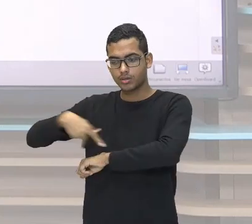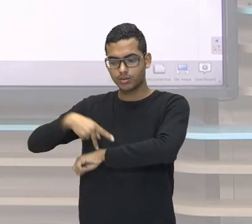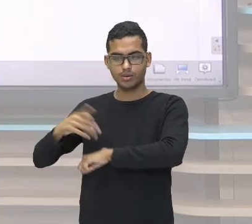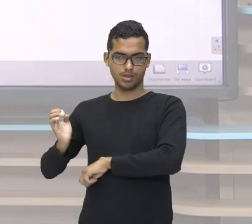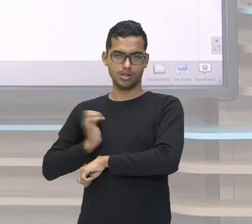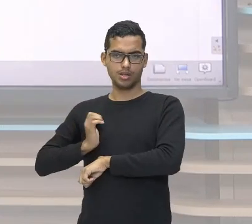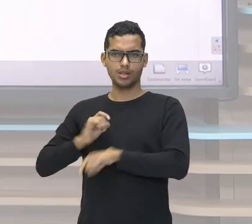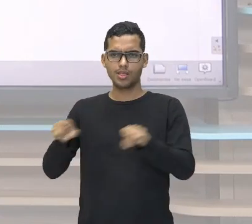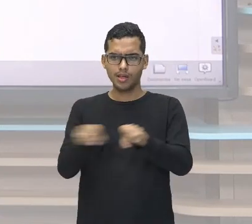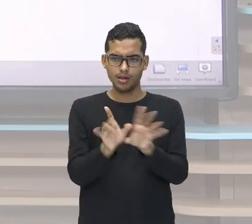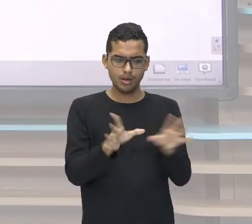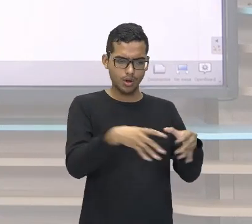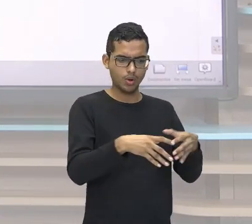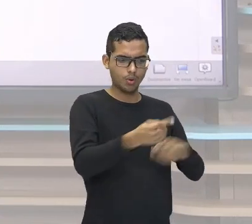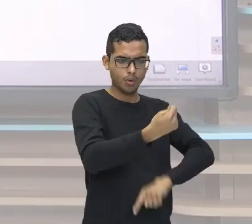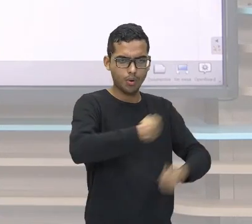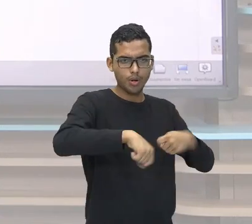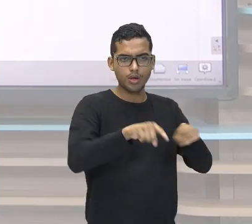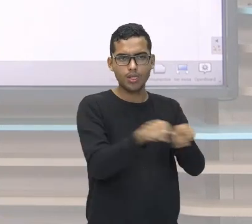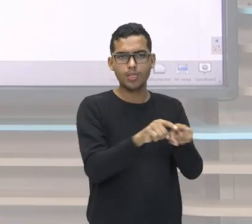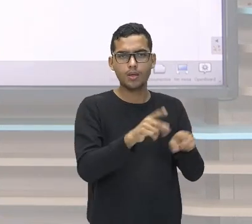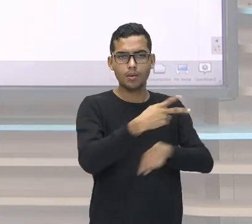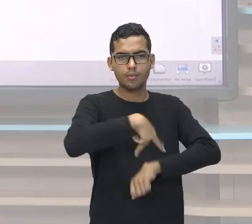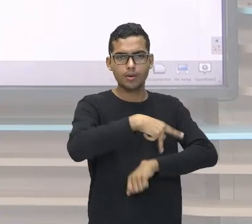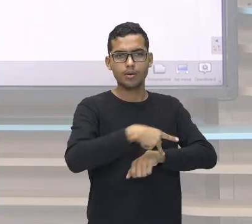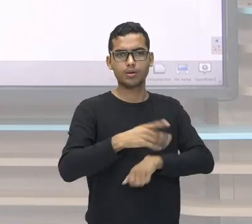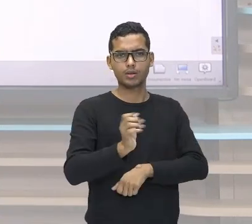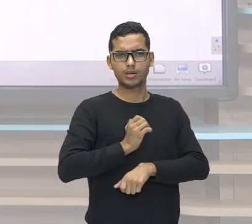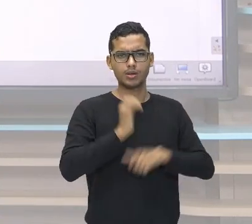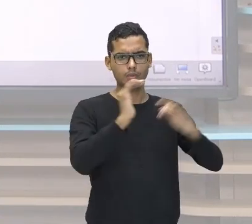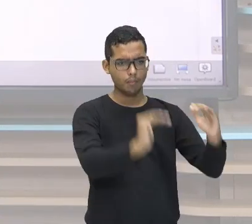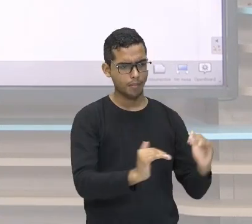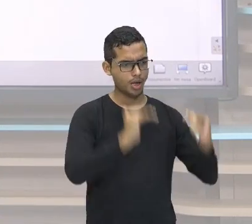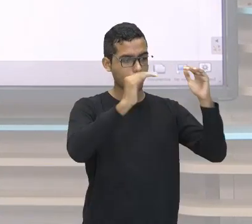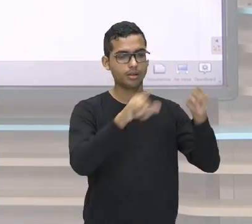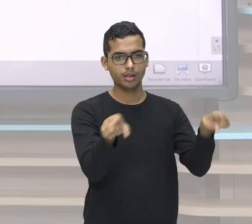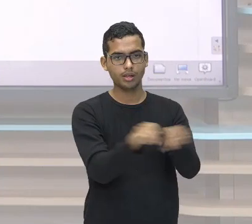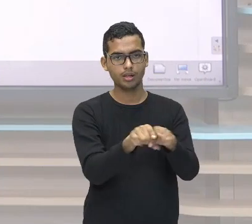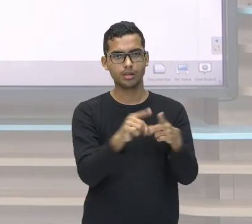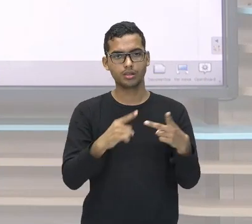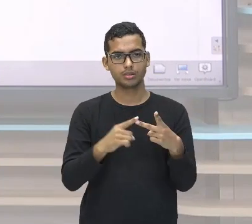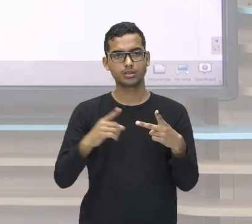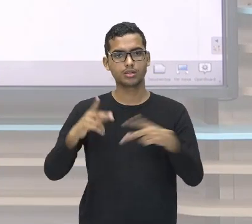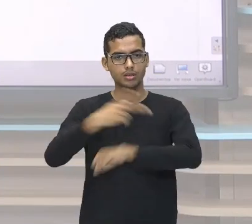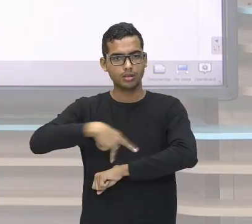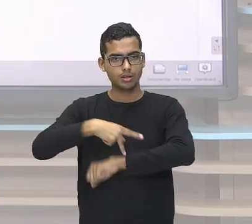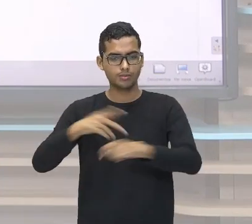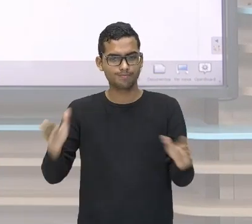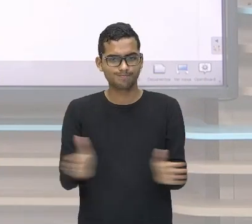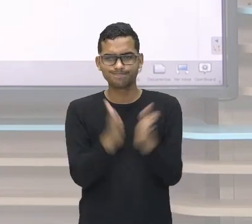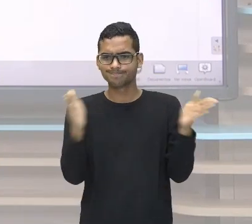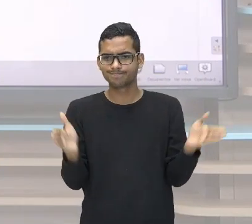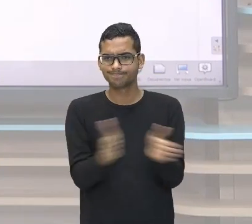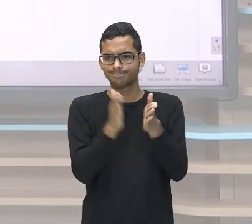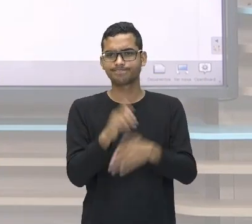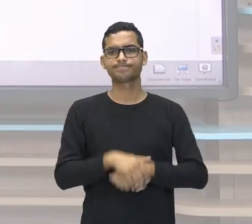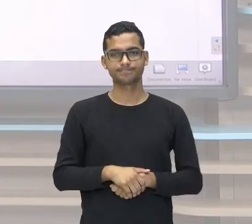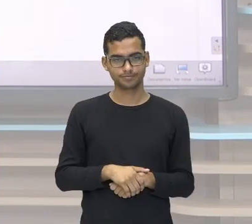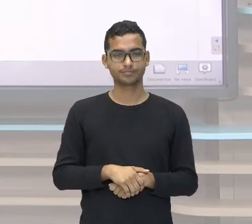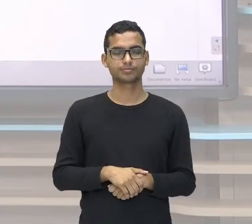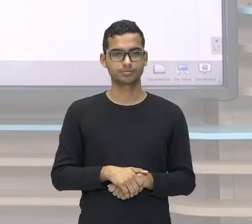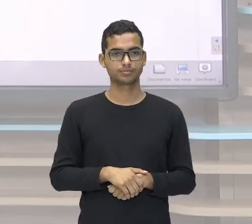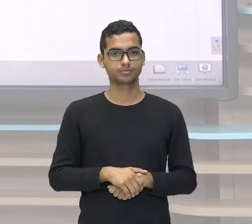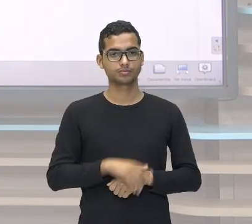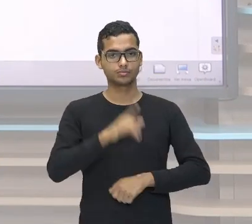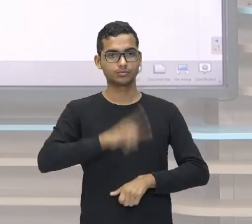também temos blocos econômicos que têm países riquíssimos e países que são considerados pobres aí quando avaliada